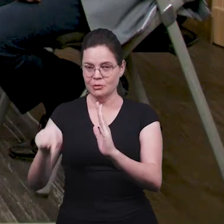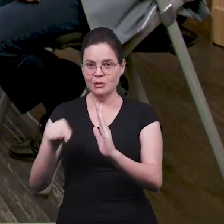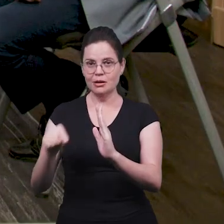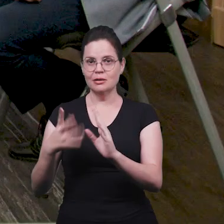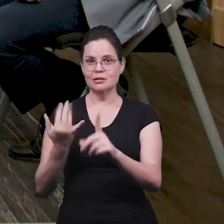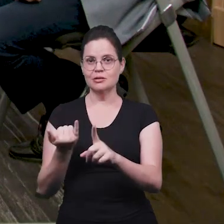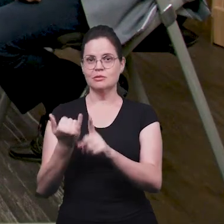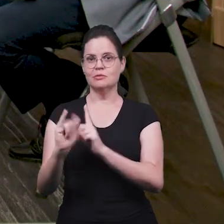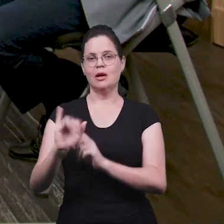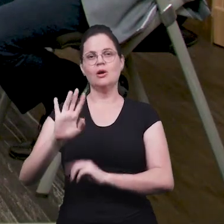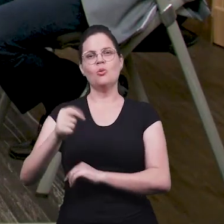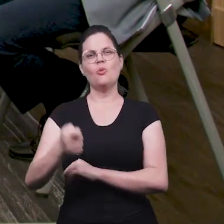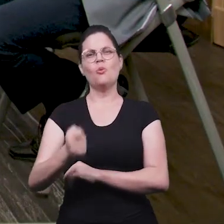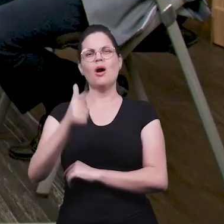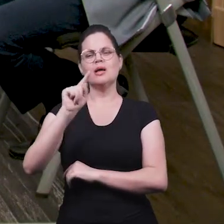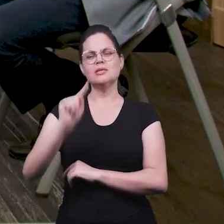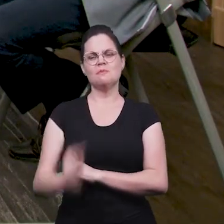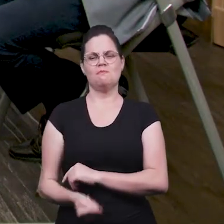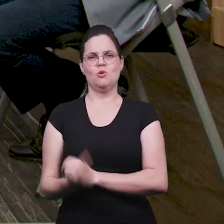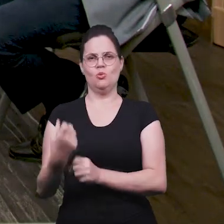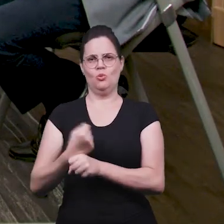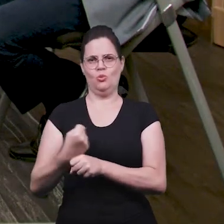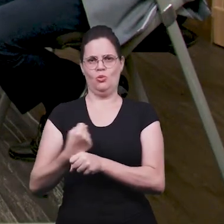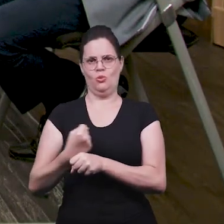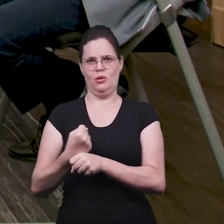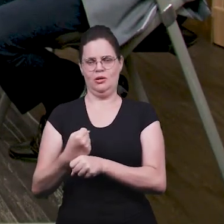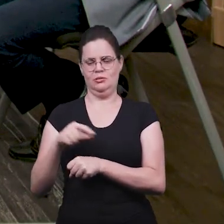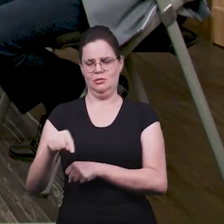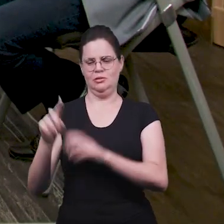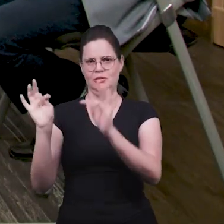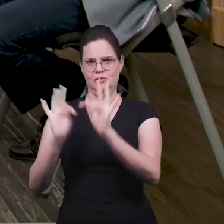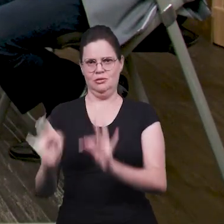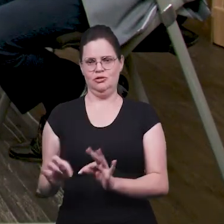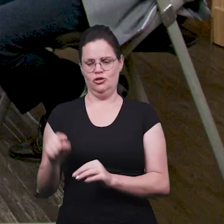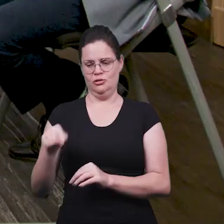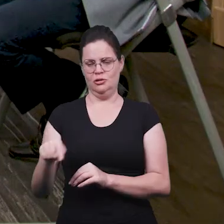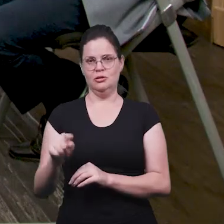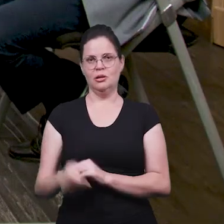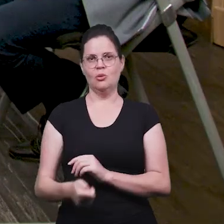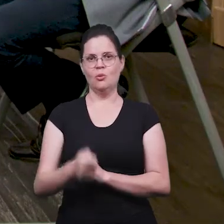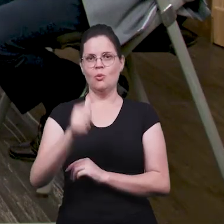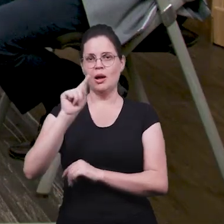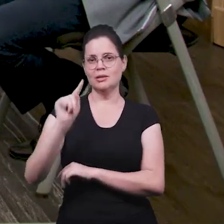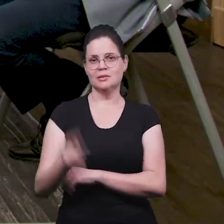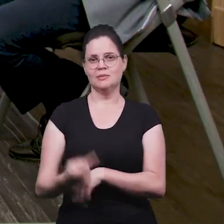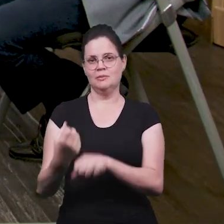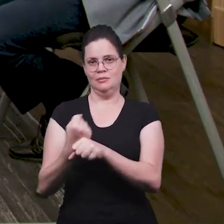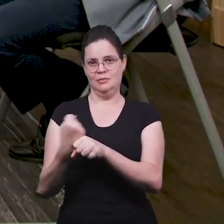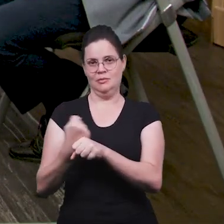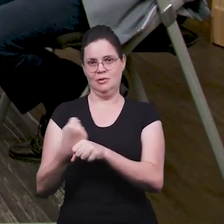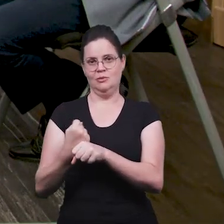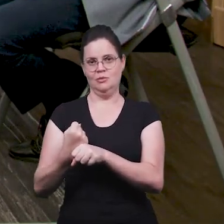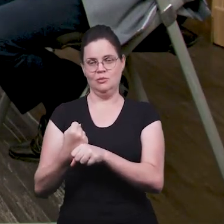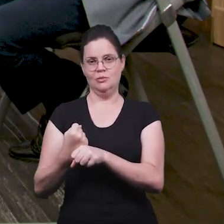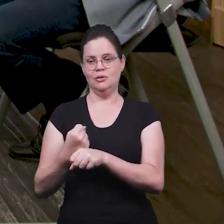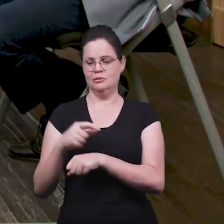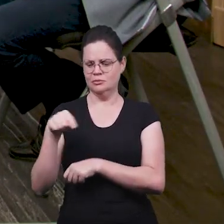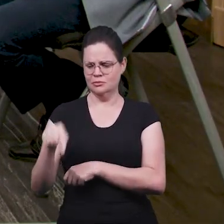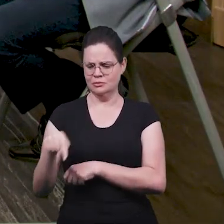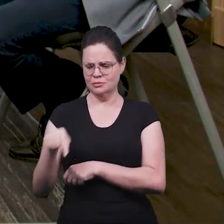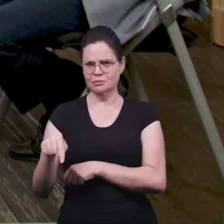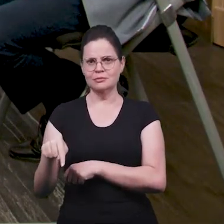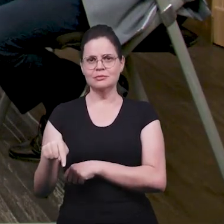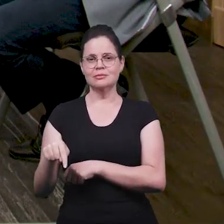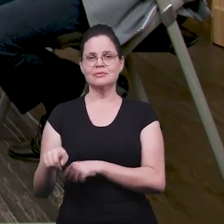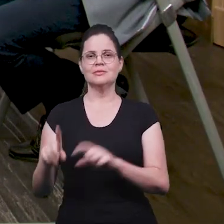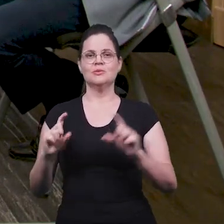de profecia é de quase 1000 anos, esse período de Tiatira, né, na profecia, de quase 1000 anos. E foi esse